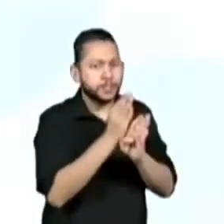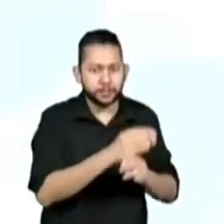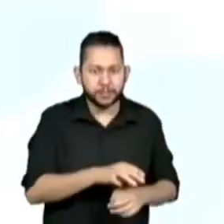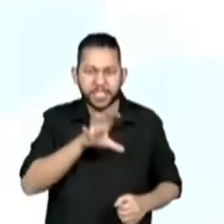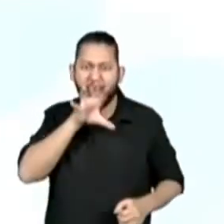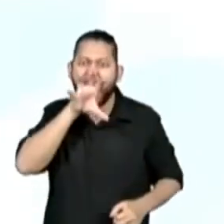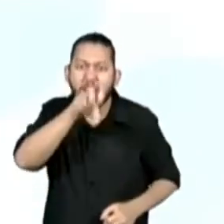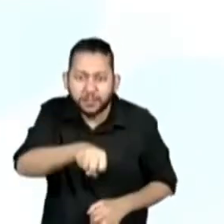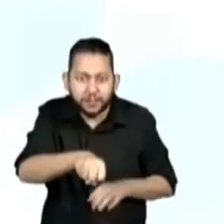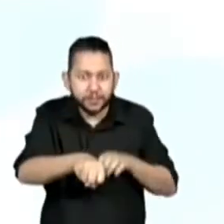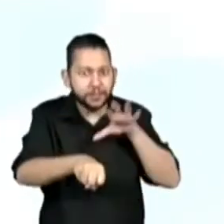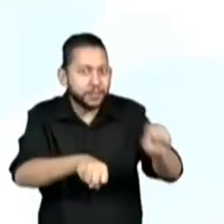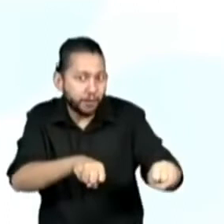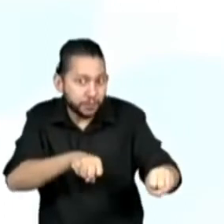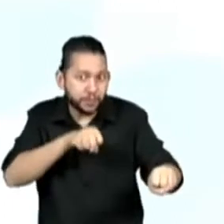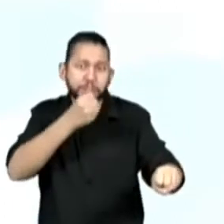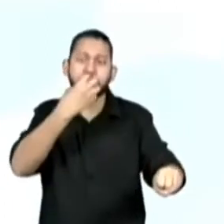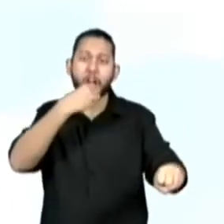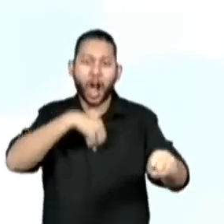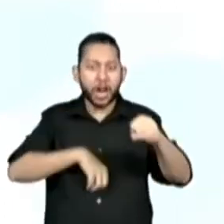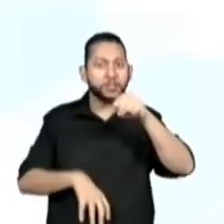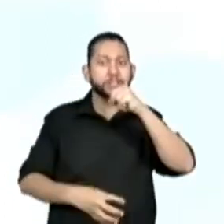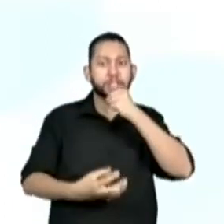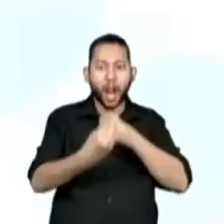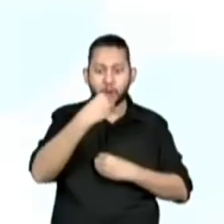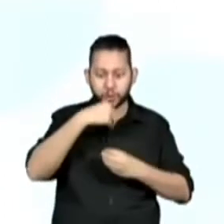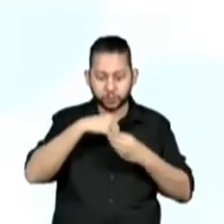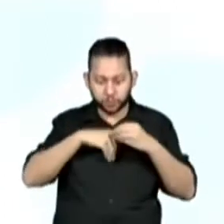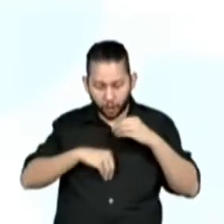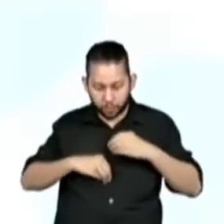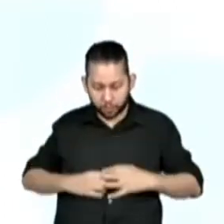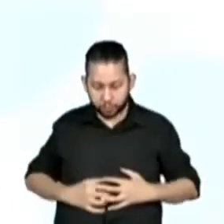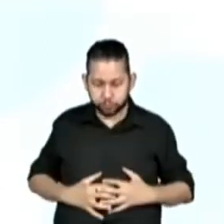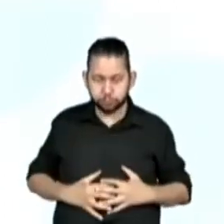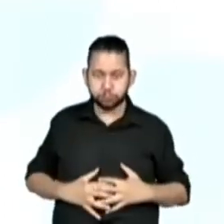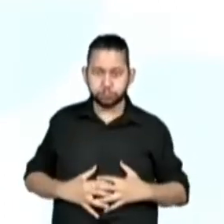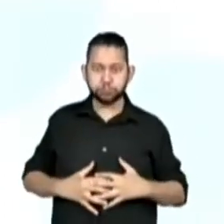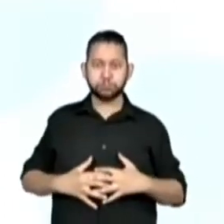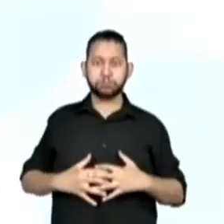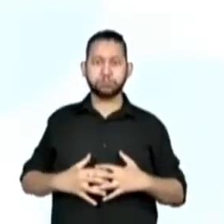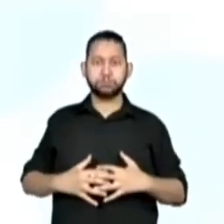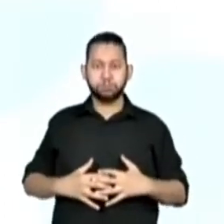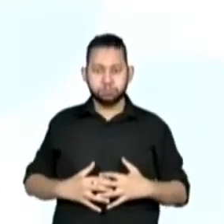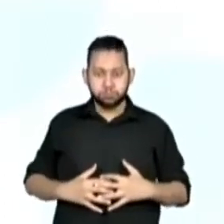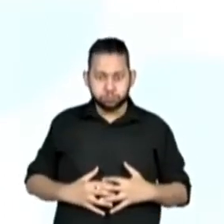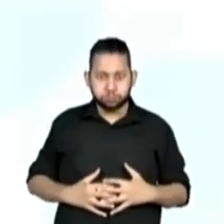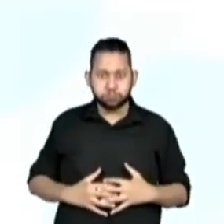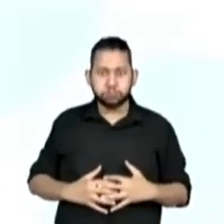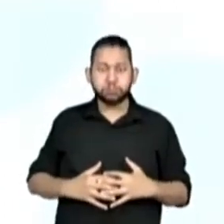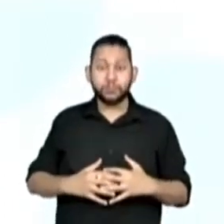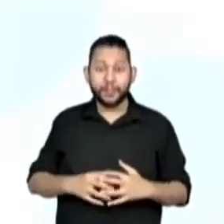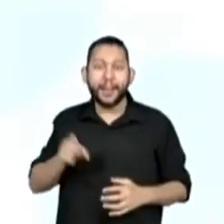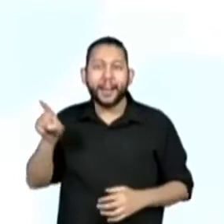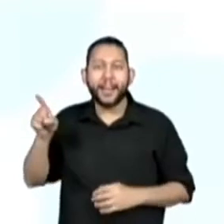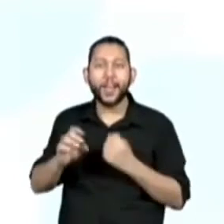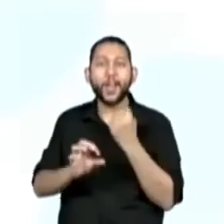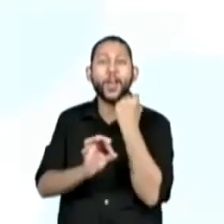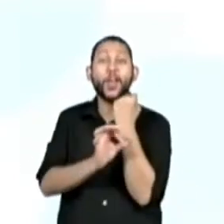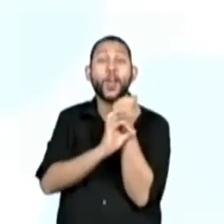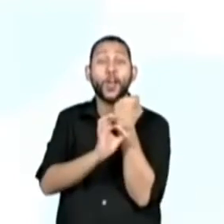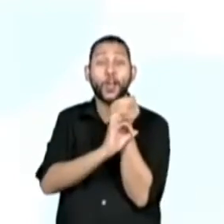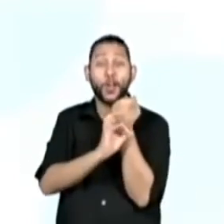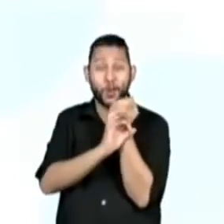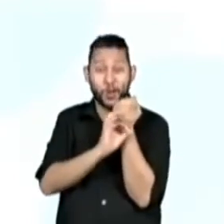Engoliu-os um após o outro. O último, porém, que estava dentro da caixa do relógio, não